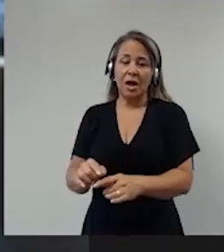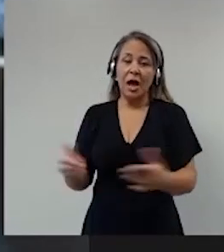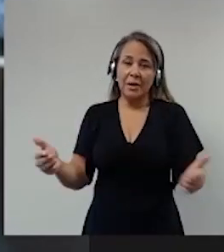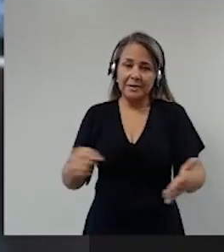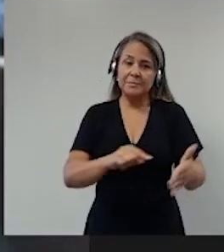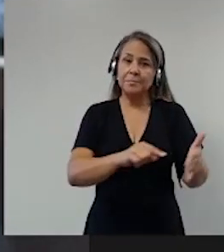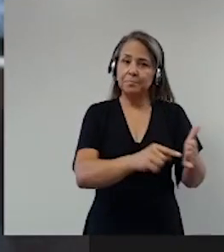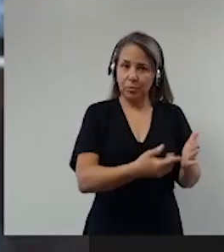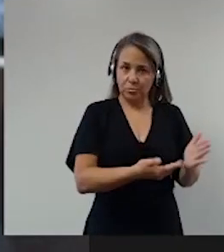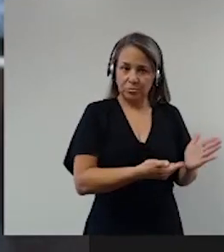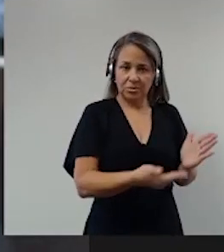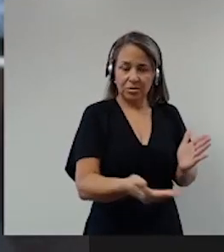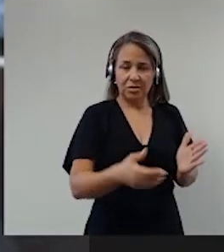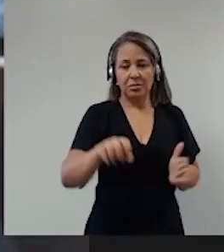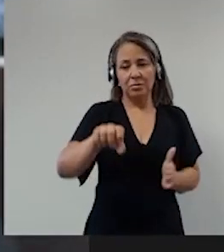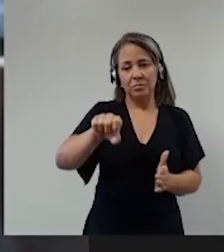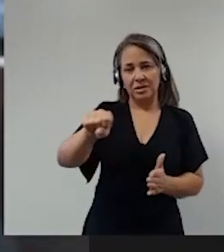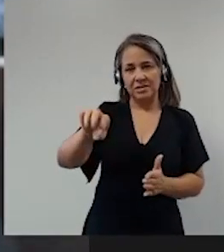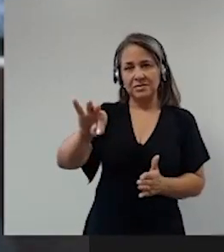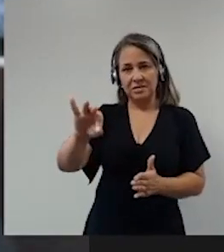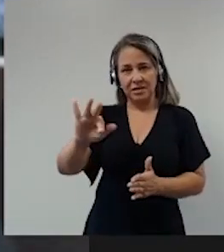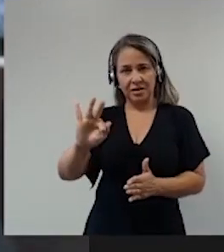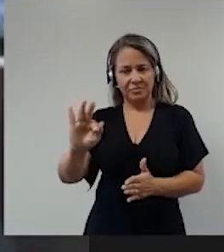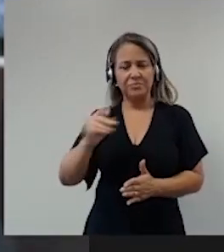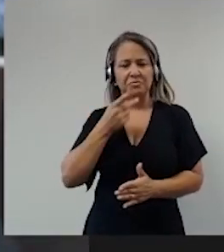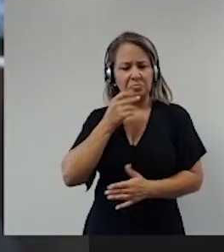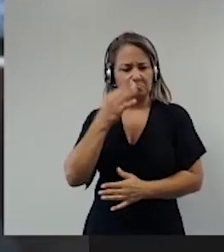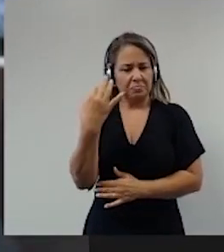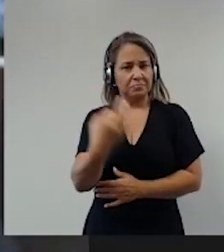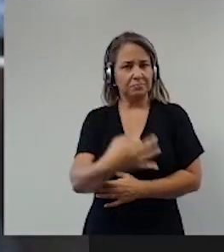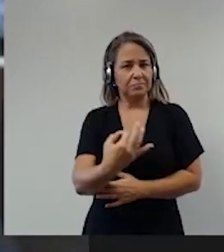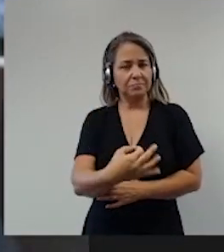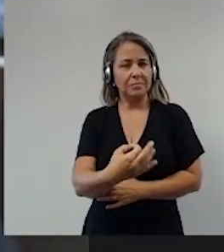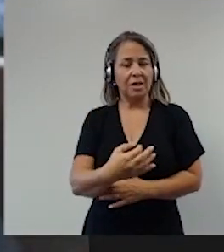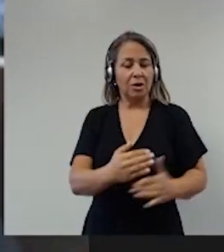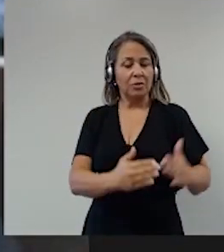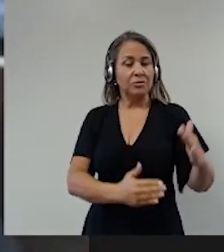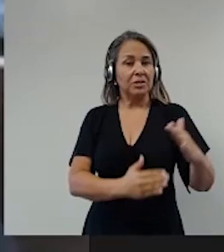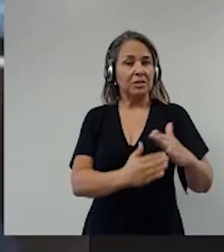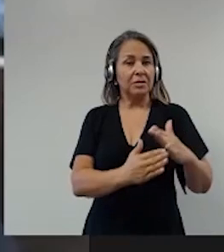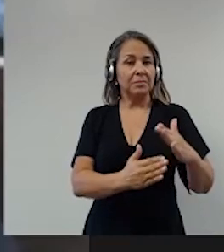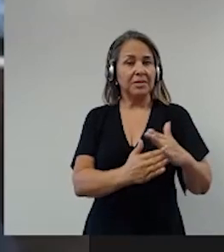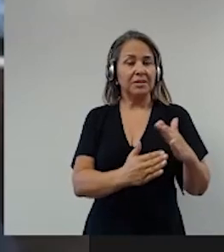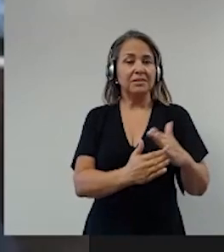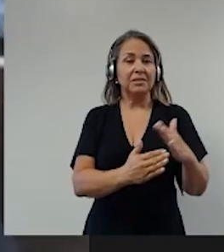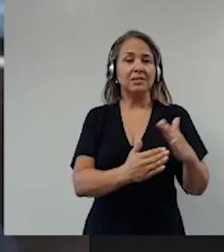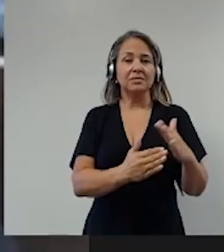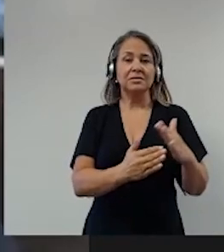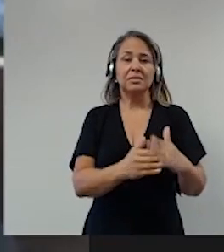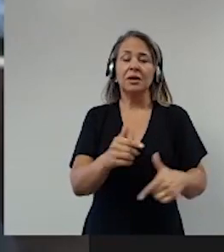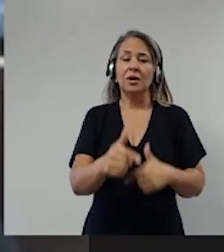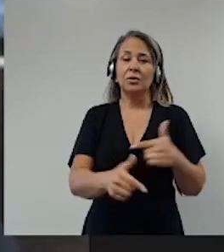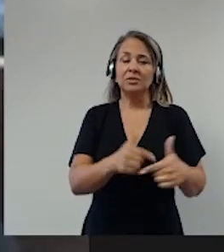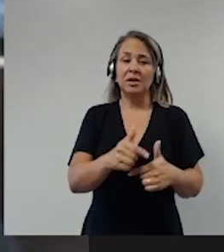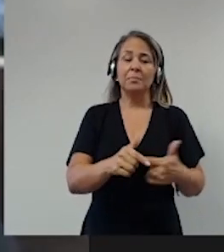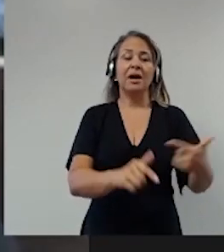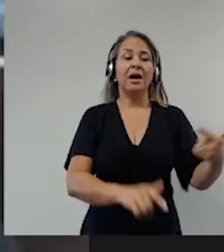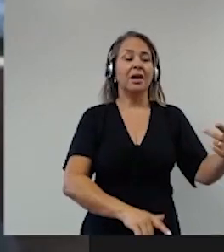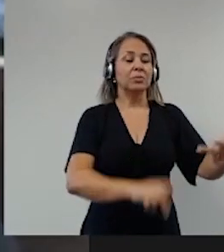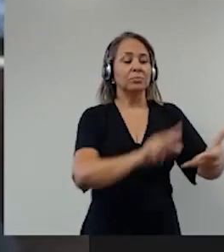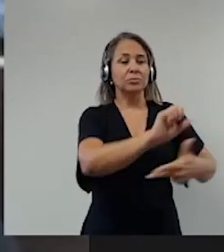neste ponto o STF tem sido muito feliz quando ele limita essa atuação do Legislativo e do